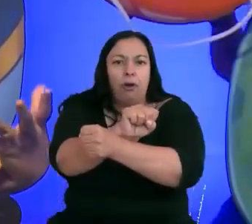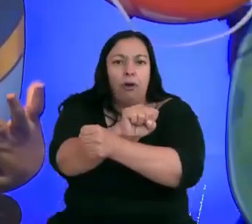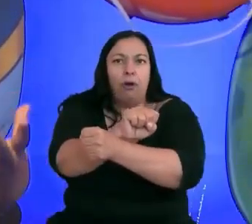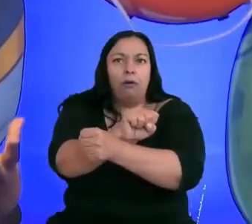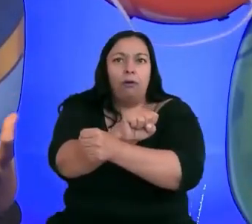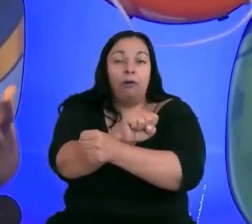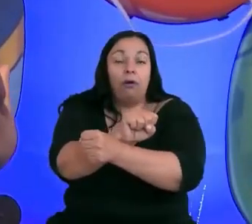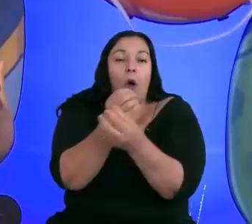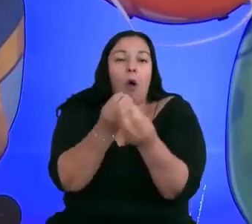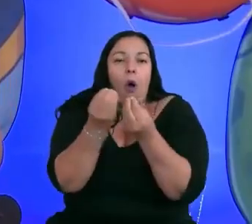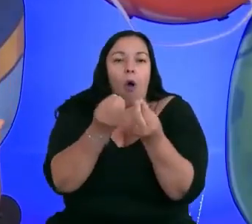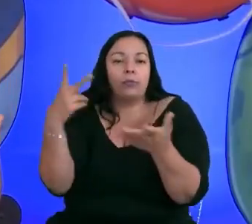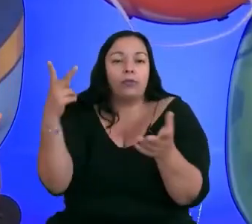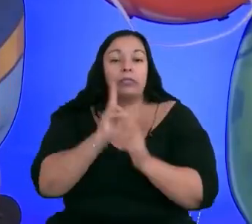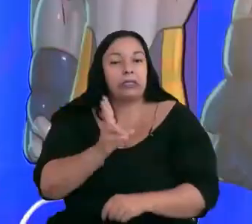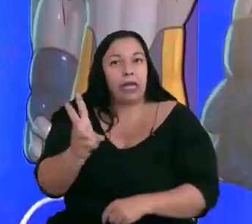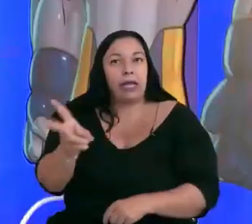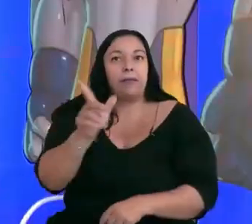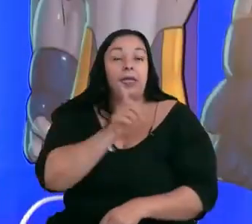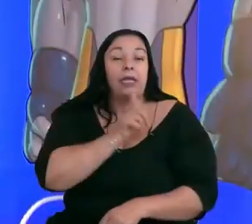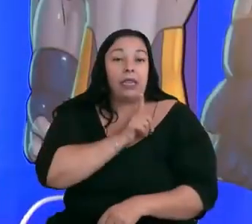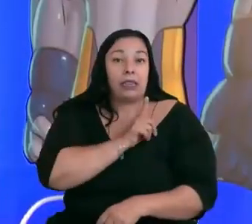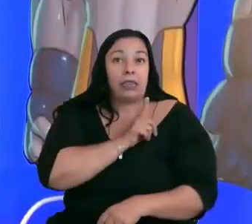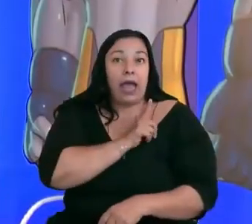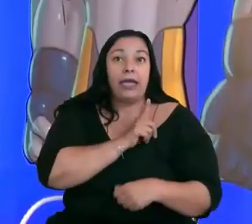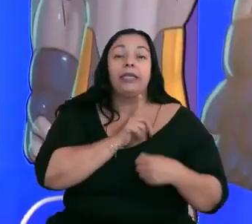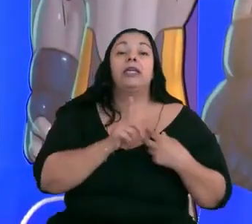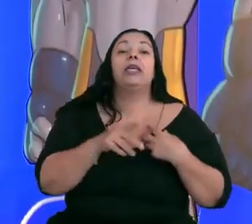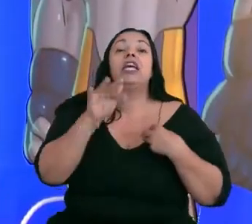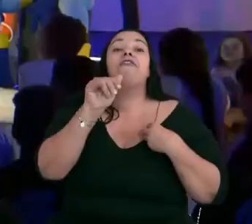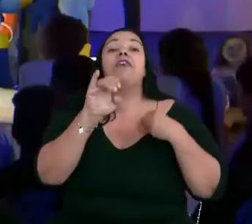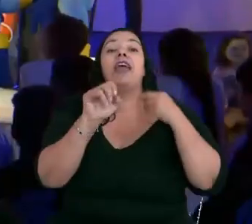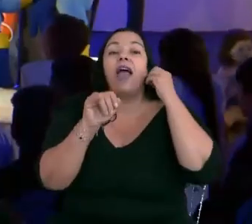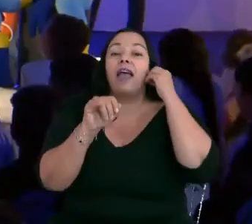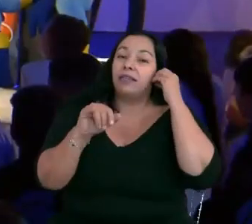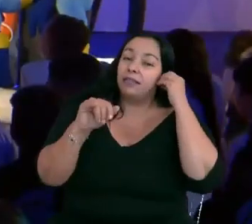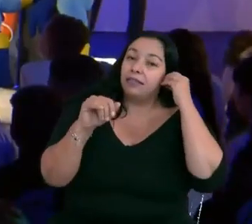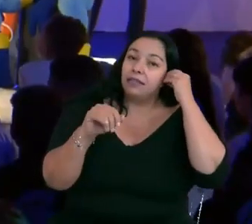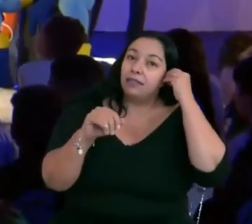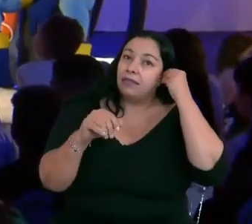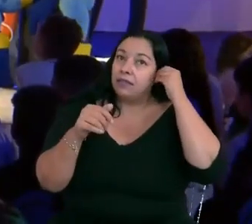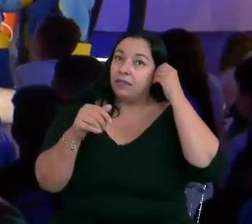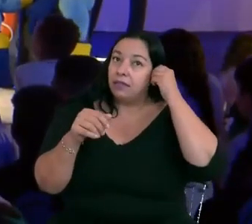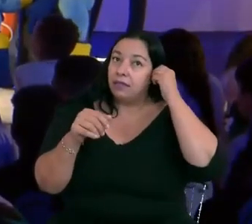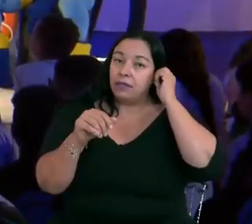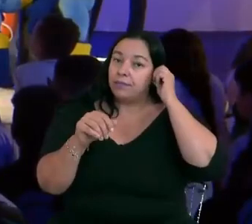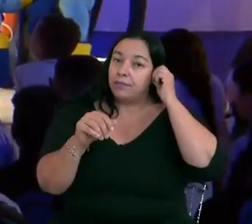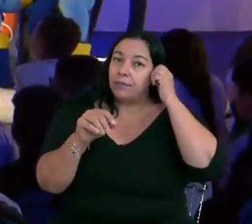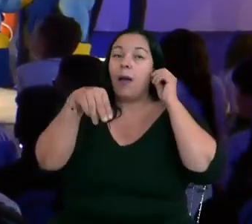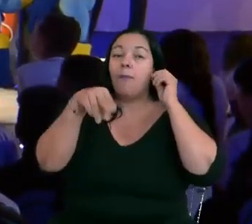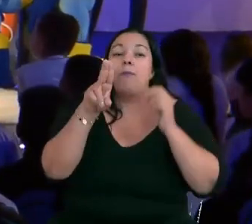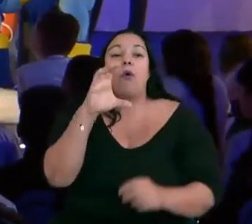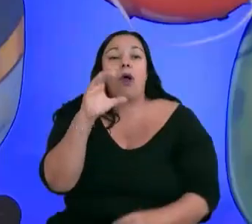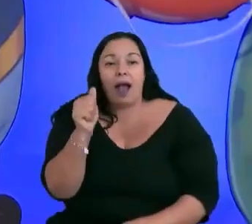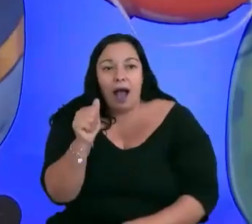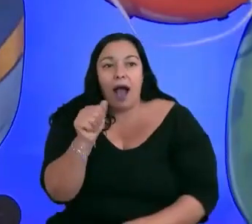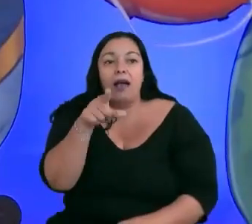sempre, existia os fiéis escudeiros de Tuba Rei, que era a Muca. Vocês já conheceram a